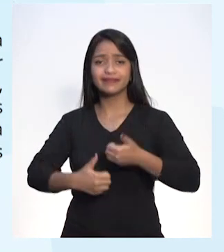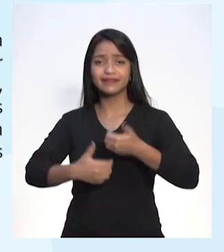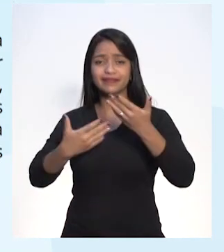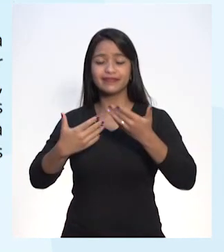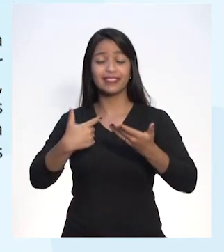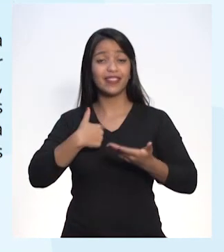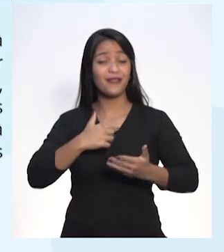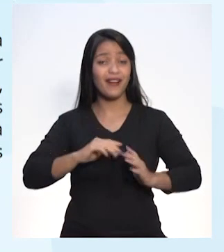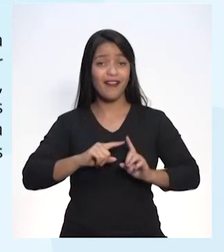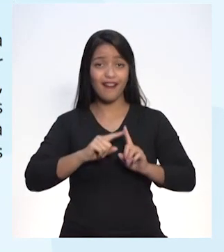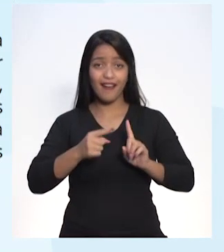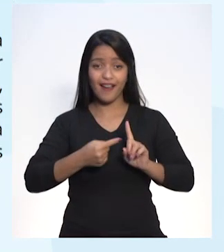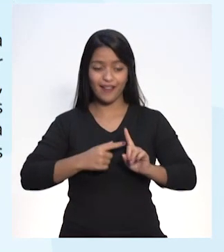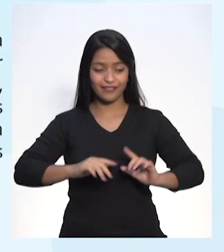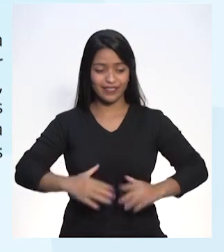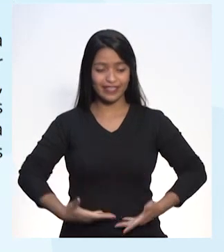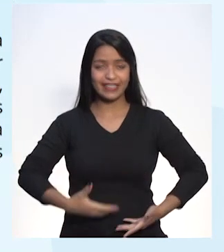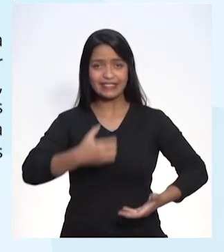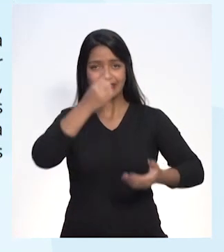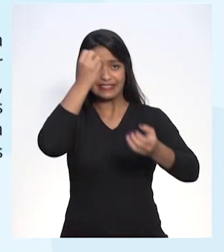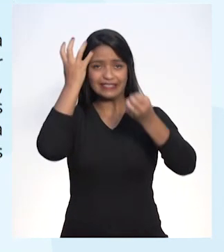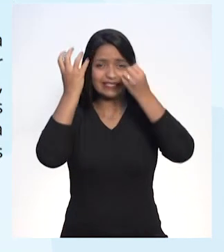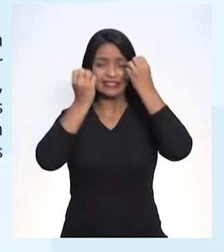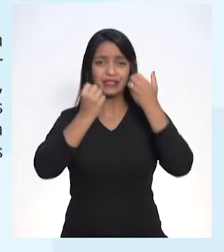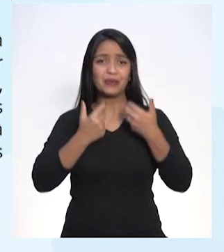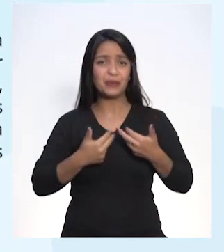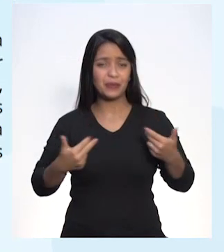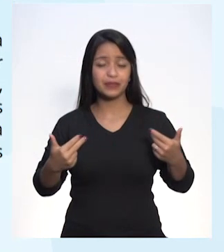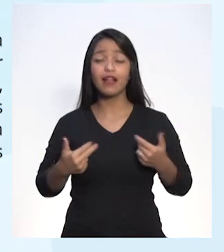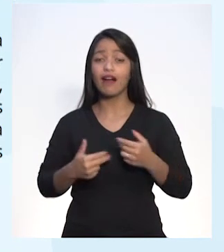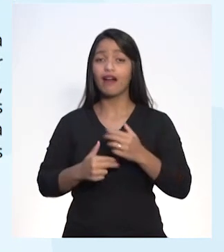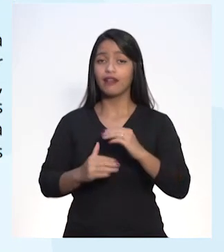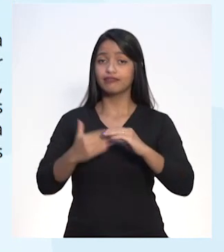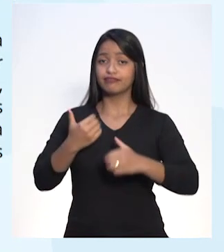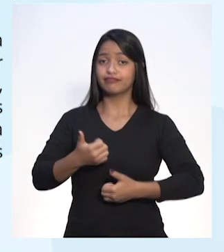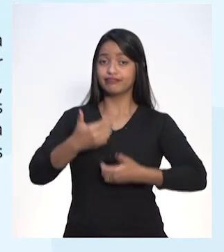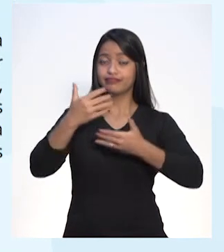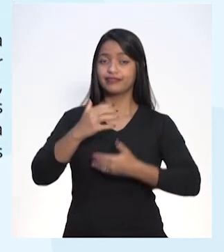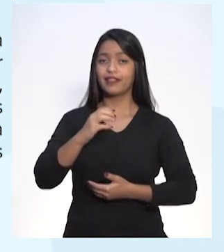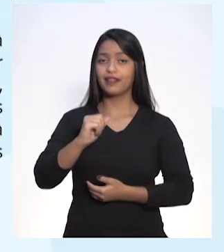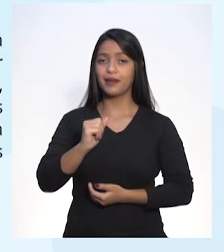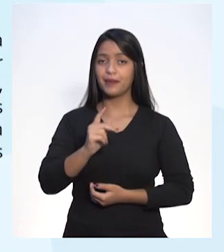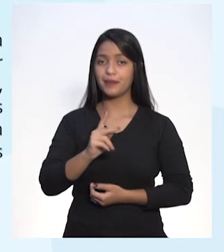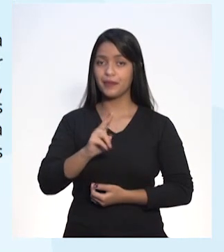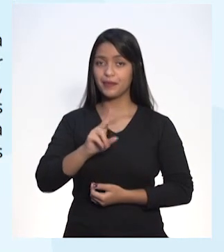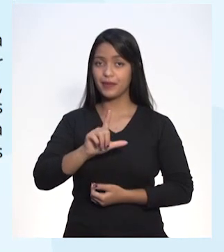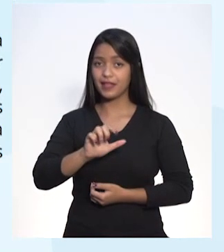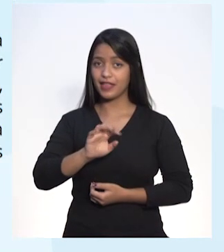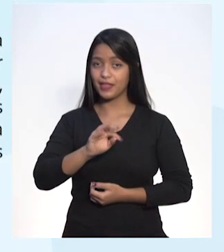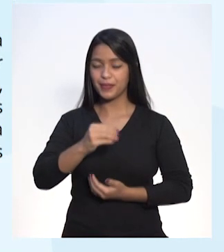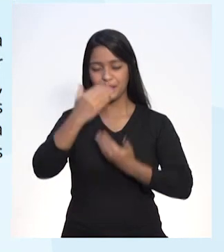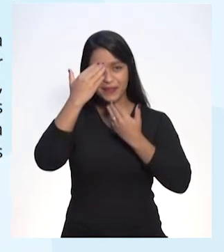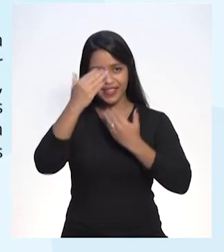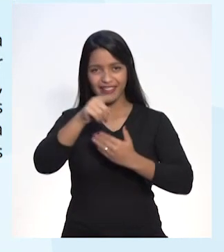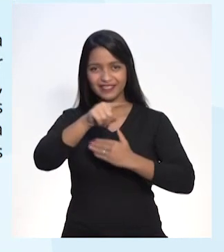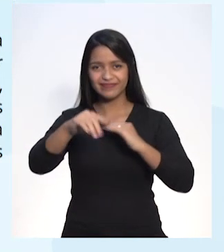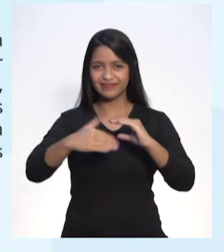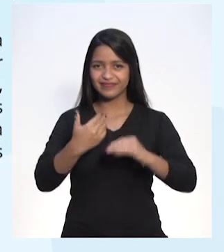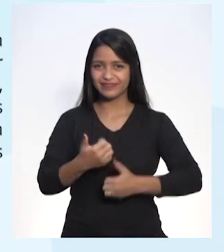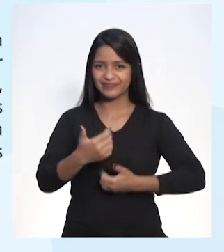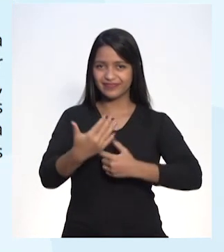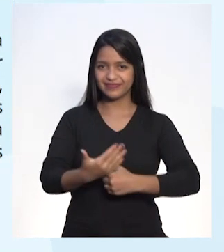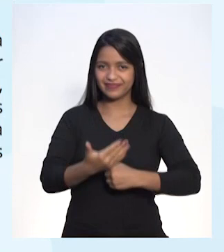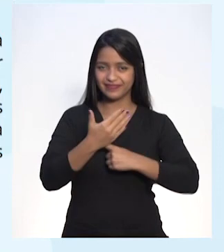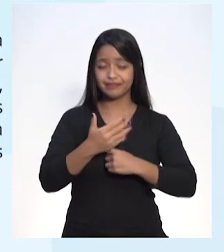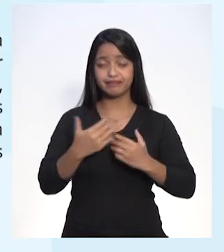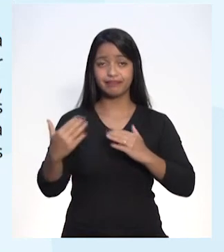deu muito mais do que uma introdução. Vou voltar para vocês verem por que a Pro falou do spoiler, que é total. Ele contou a peça toda,